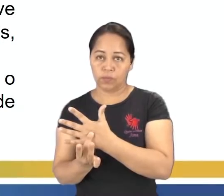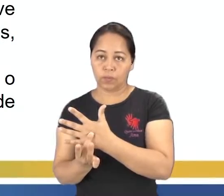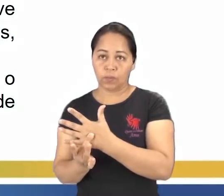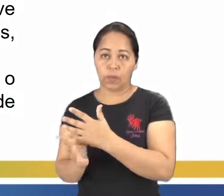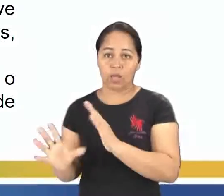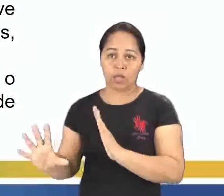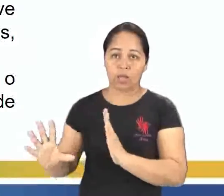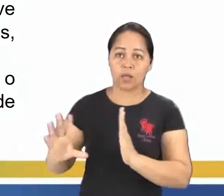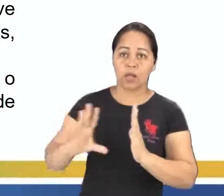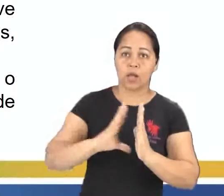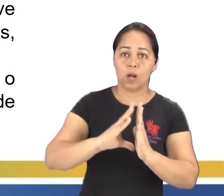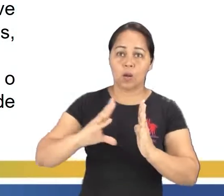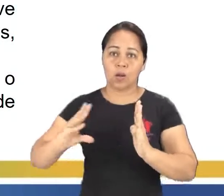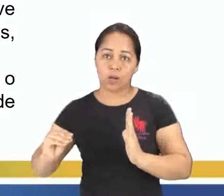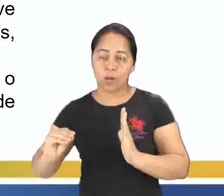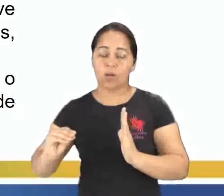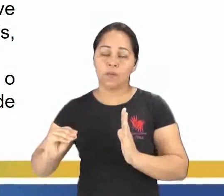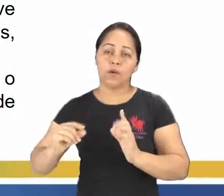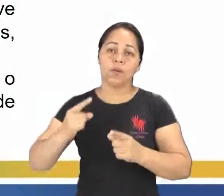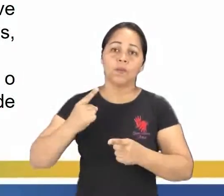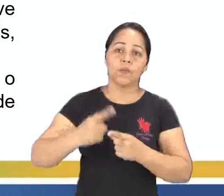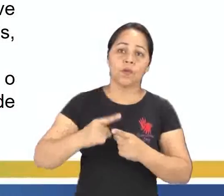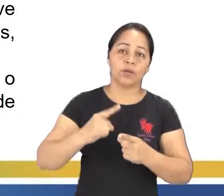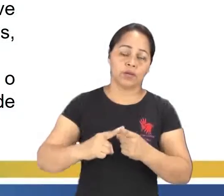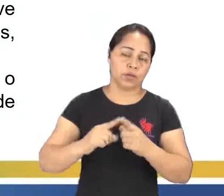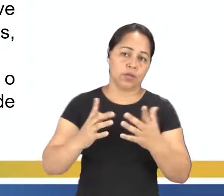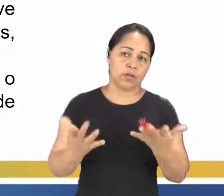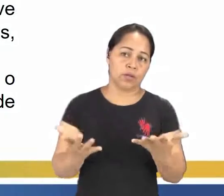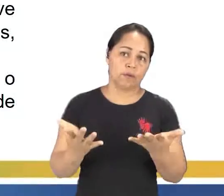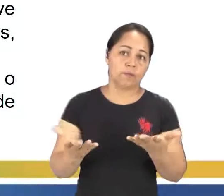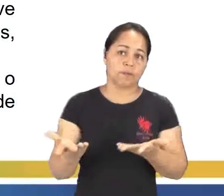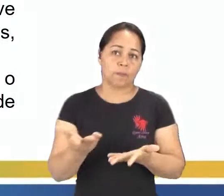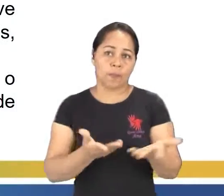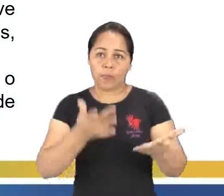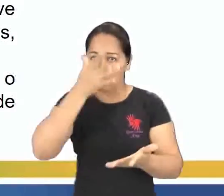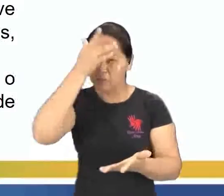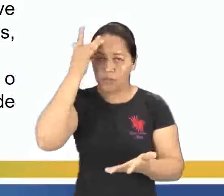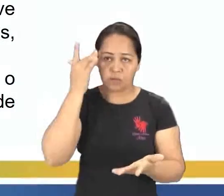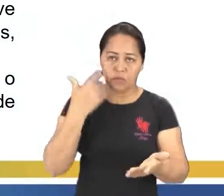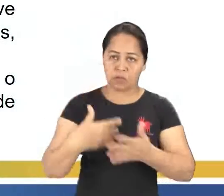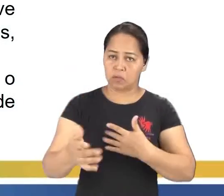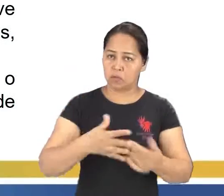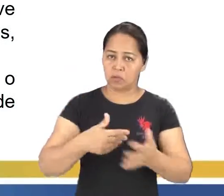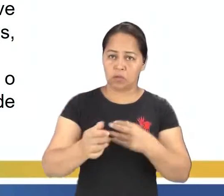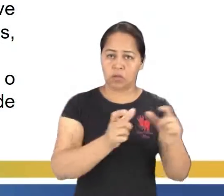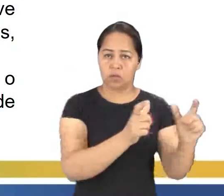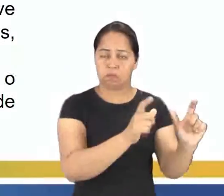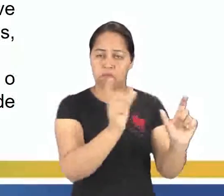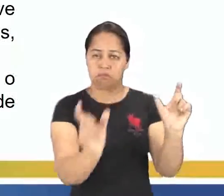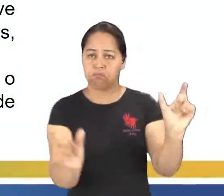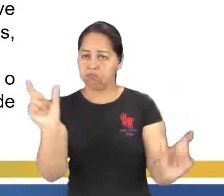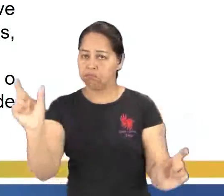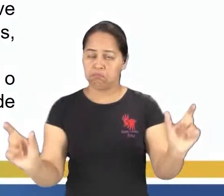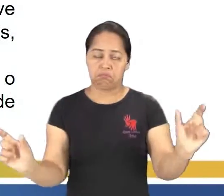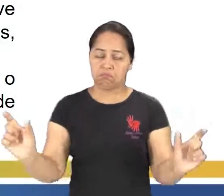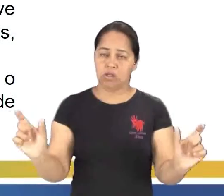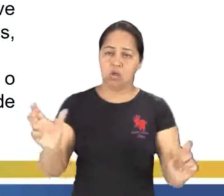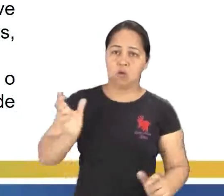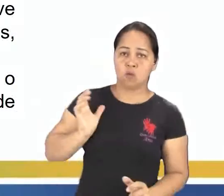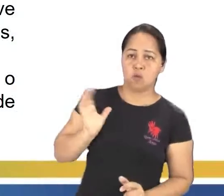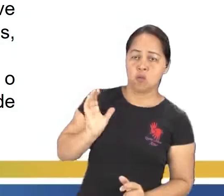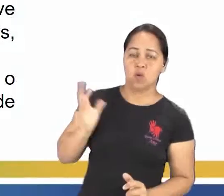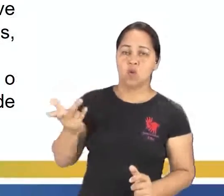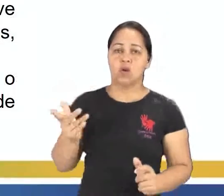Por quê? Porque ele envolvia pessoas de qualquer classe social. Ele retratava, né,